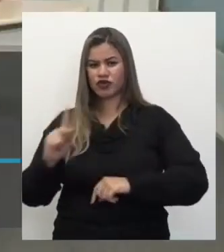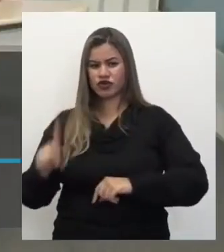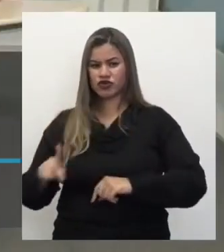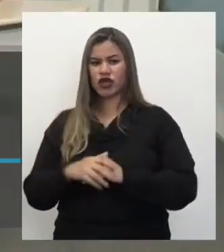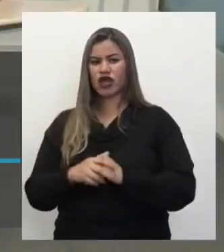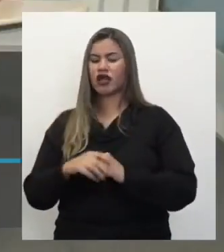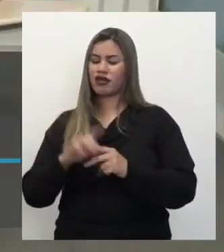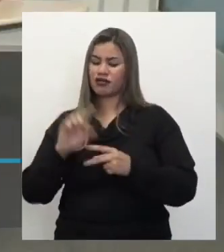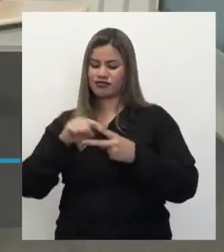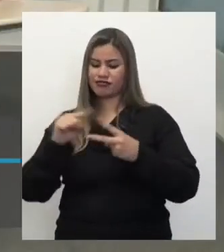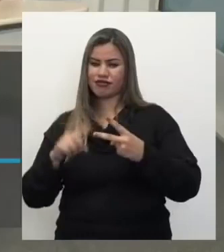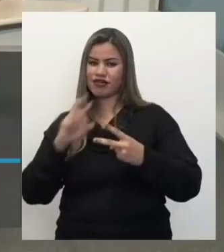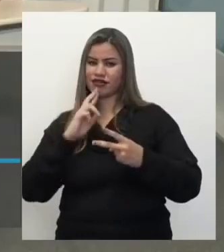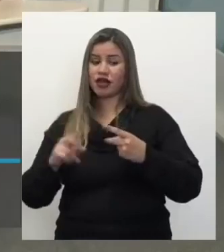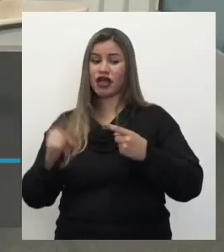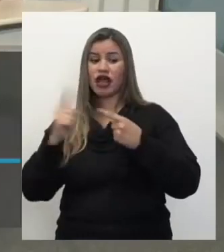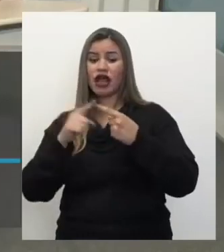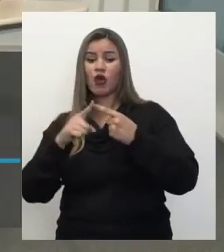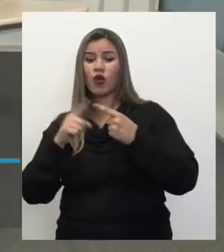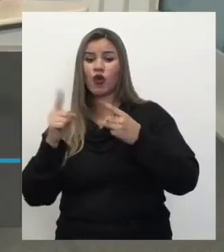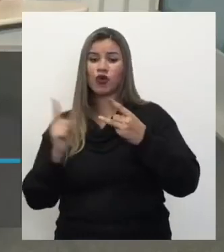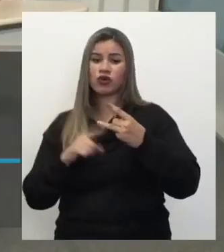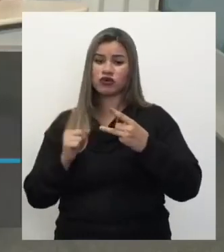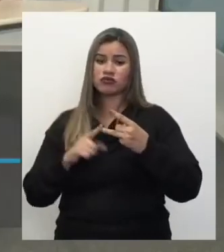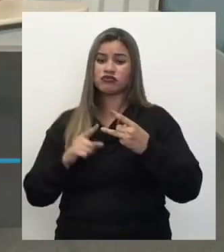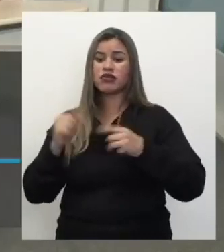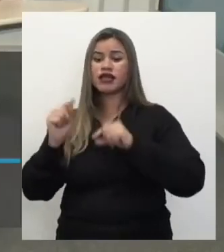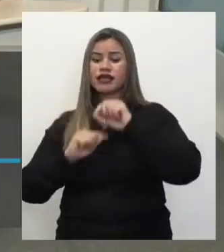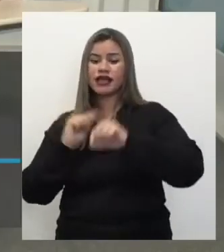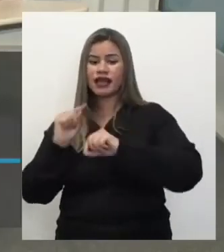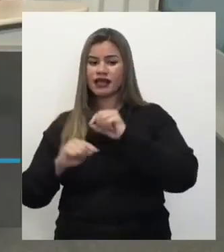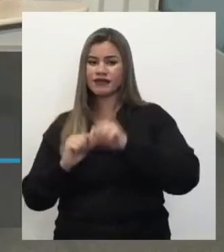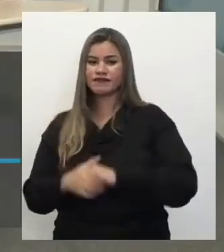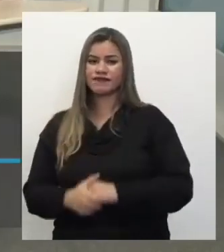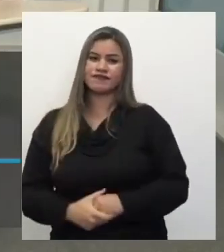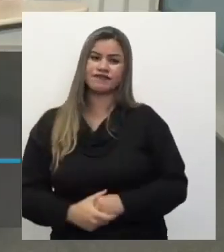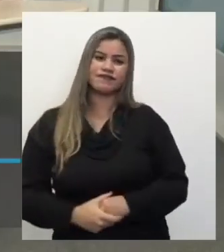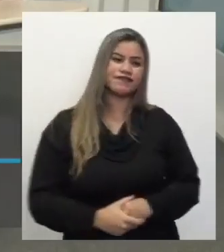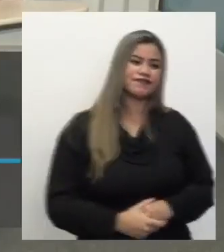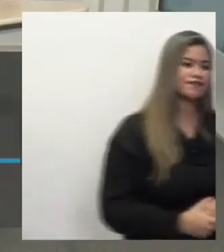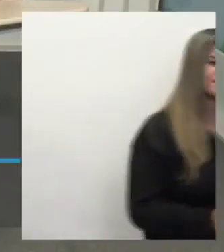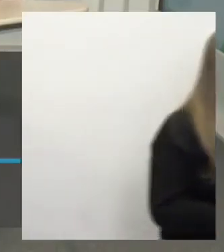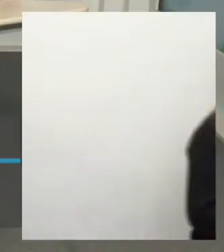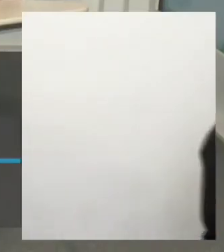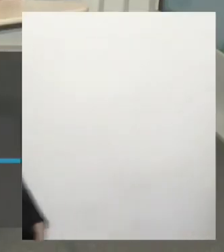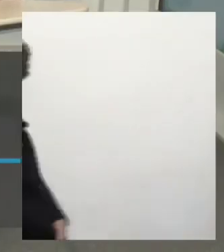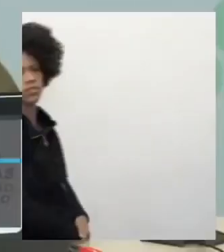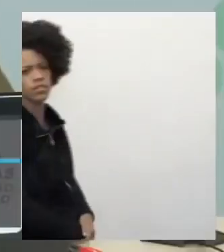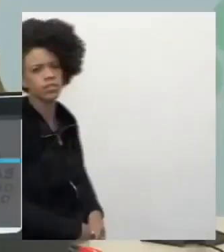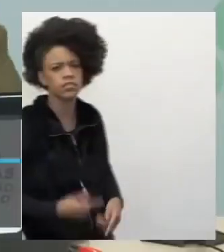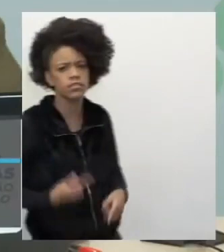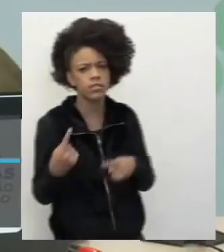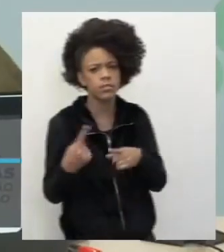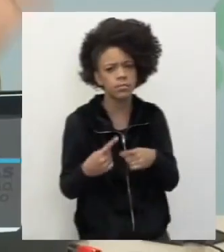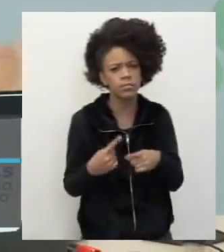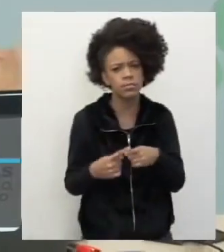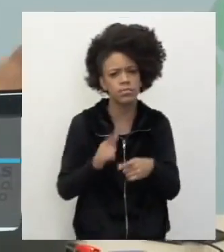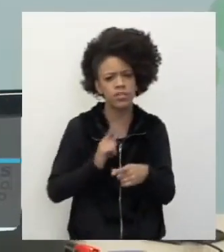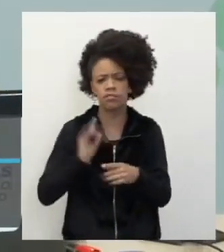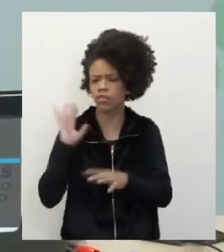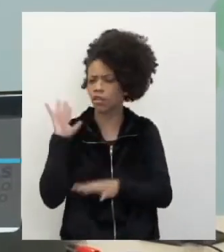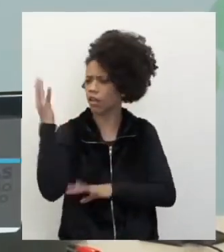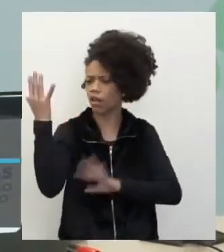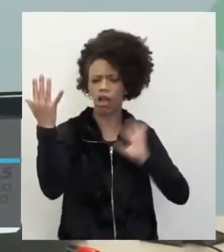nessa pergunta, gente. Né? Agora, e a primeira e a última? Gente, só a última. A do cenário, né? A última. Por que eles estão... Por que tem árvores? Por que tem